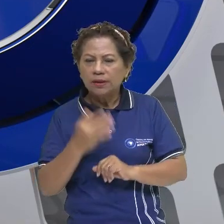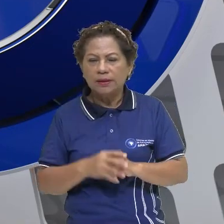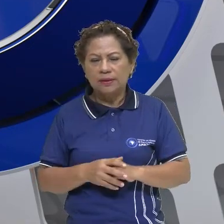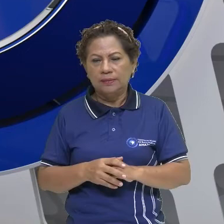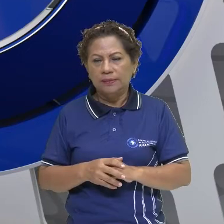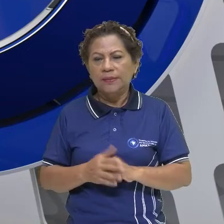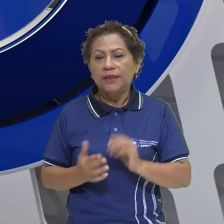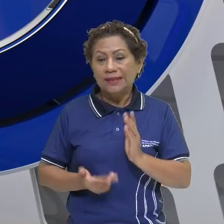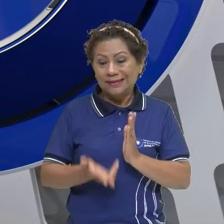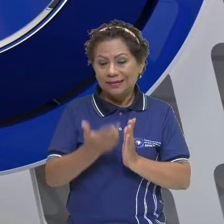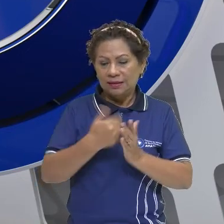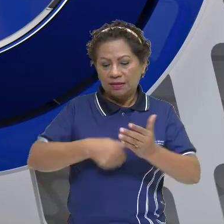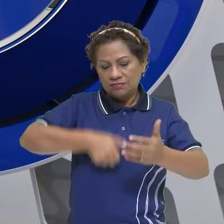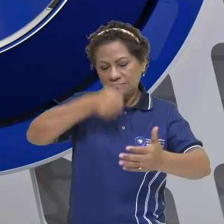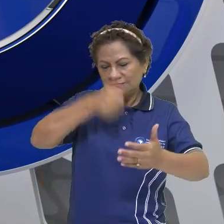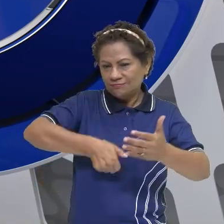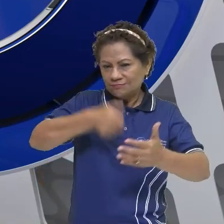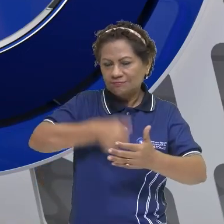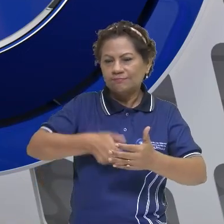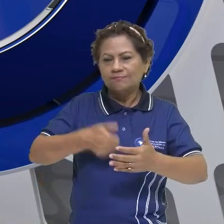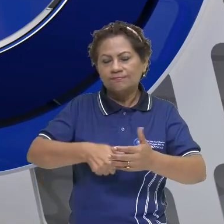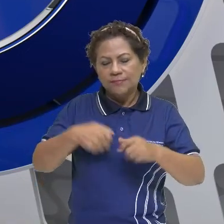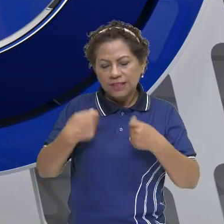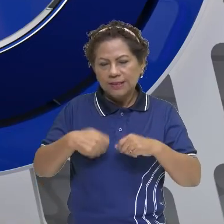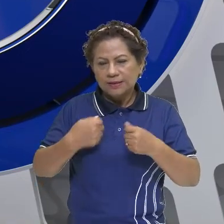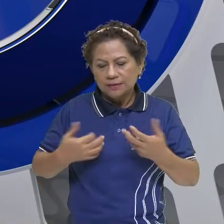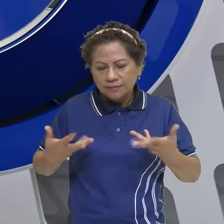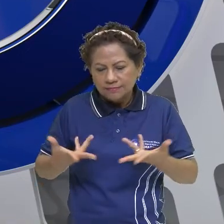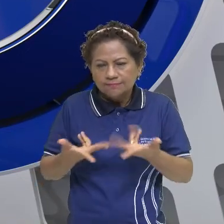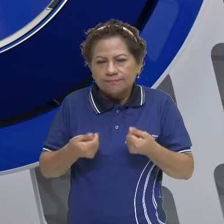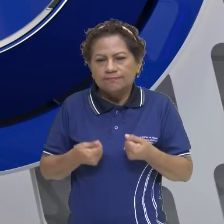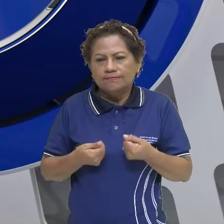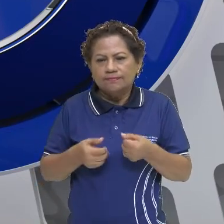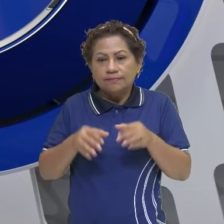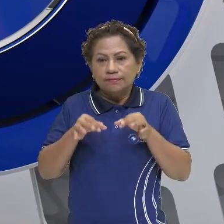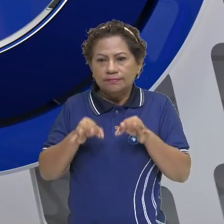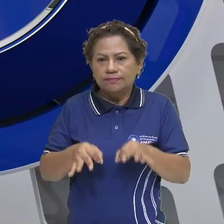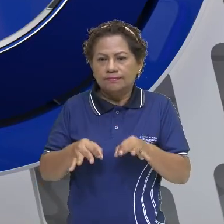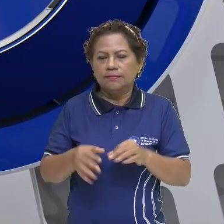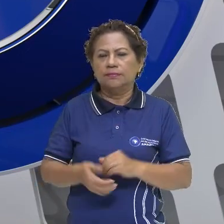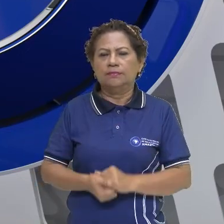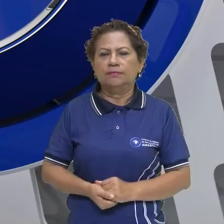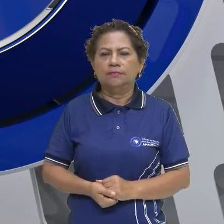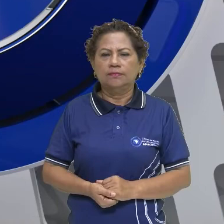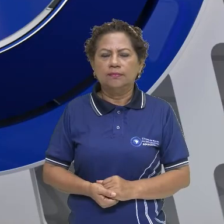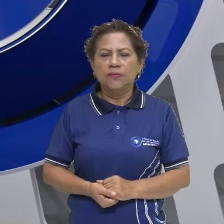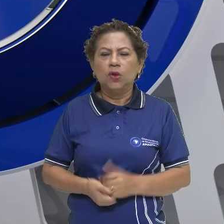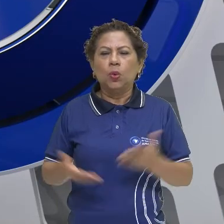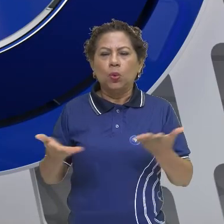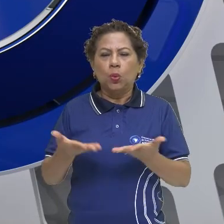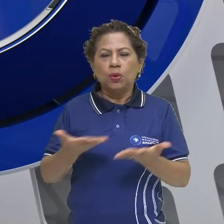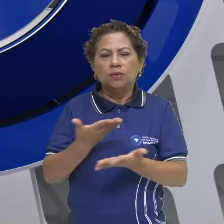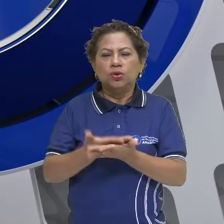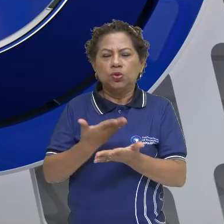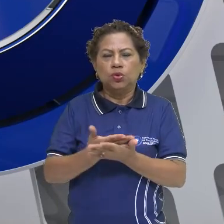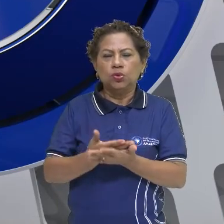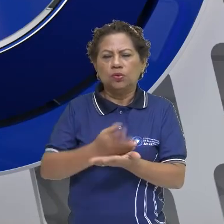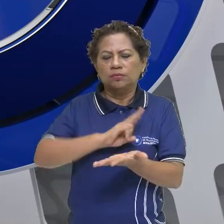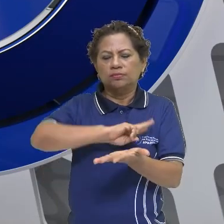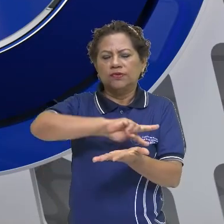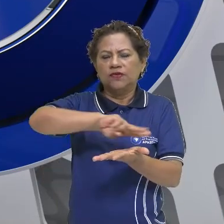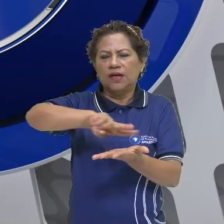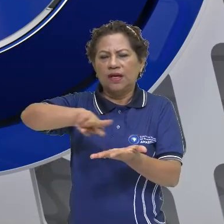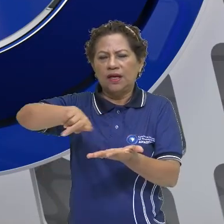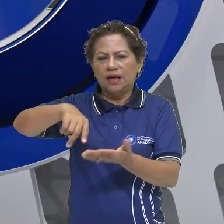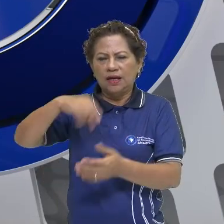querem. Não é só o chegar, desenhar e pintar. A gente viu nessa aula de hoje vários artistas, algumas obras, né,